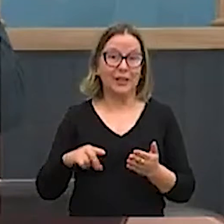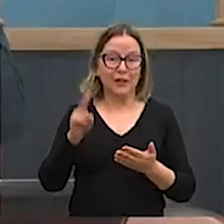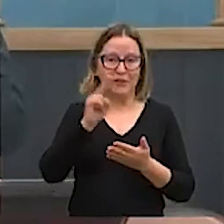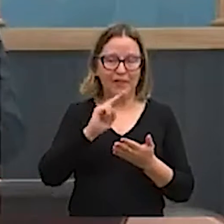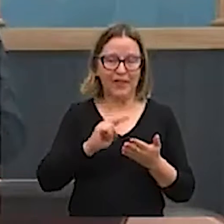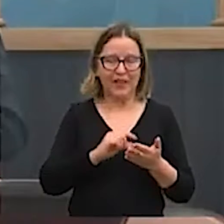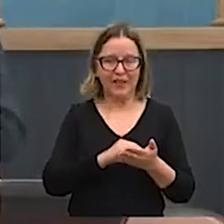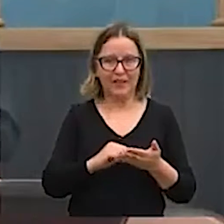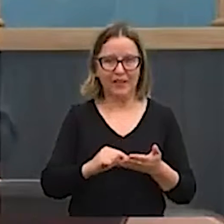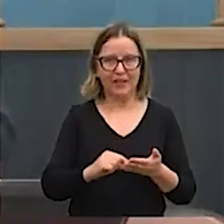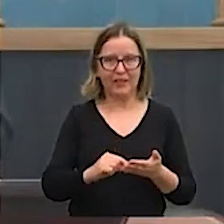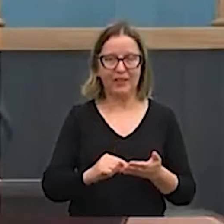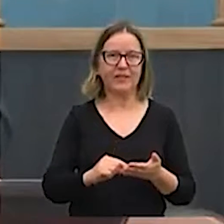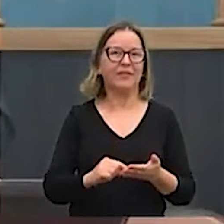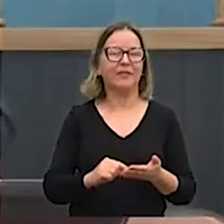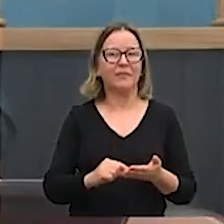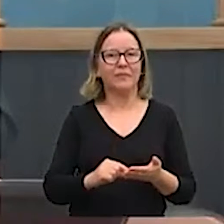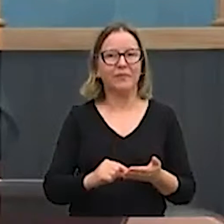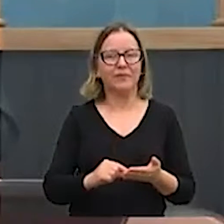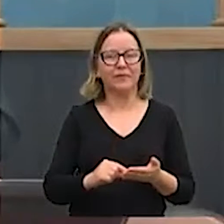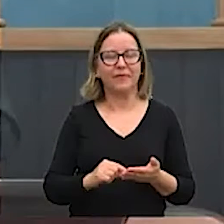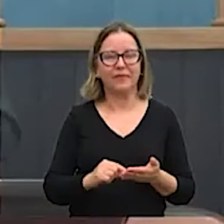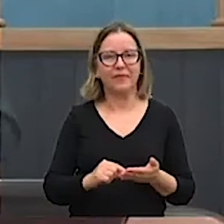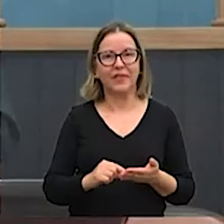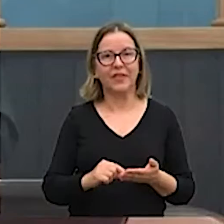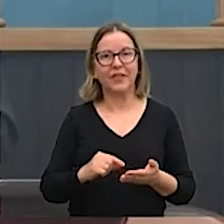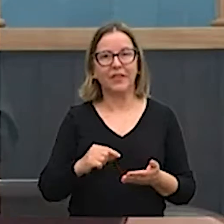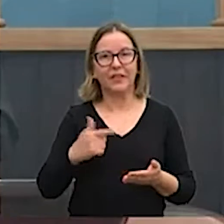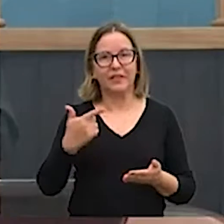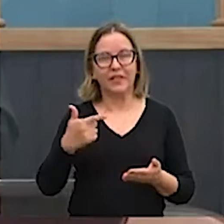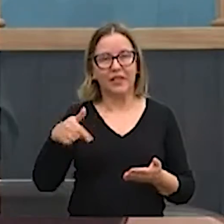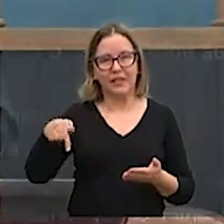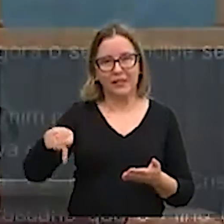verso 27 do capítulo 12 de João.